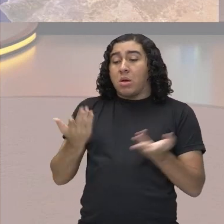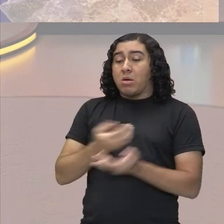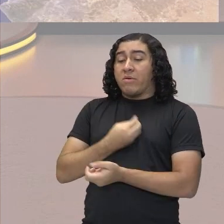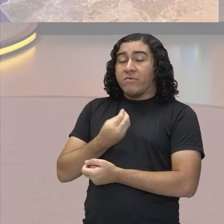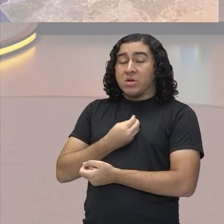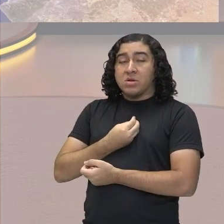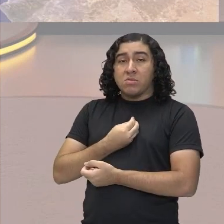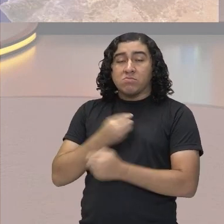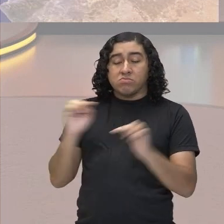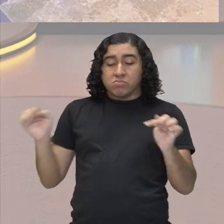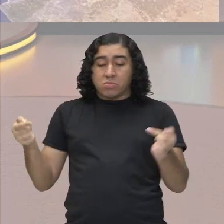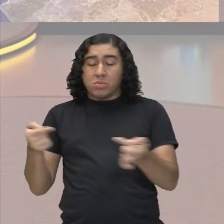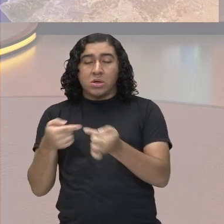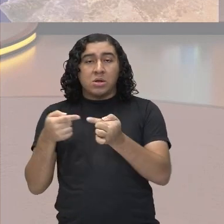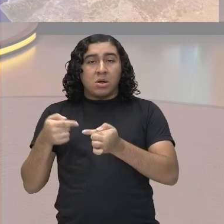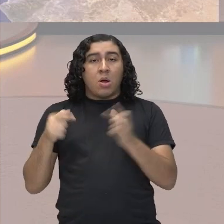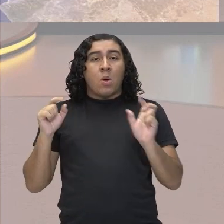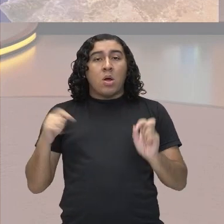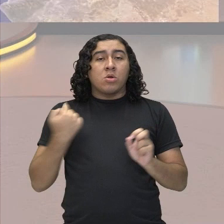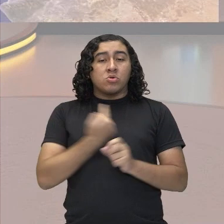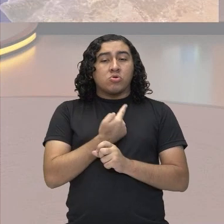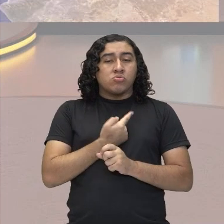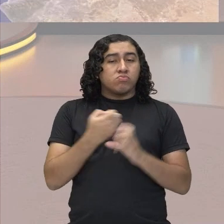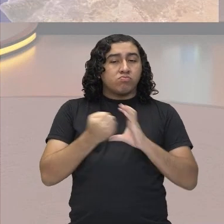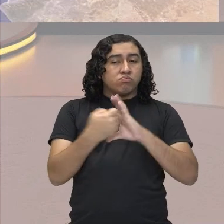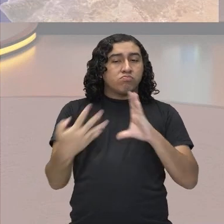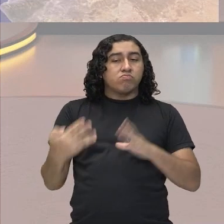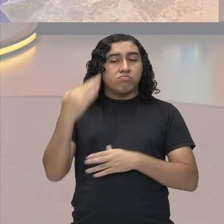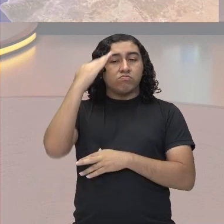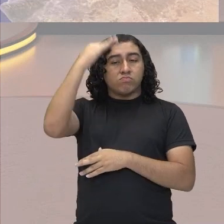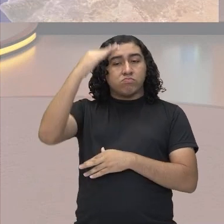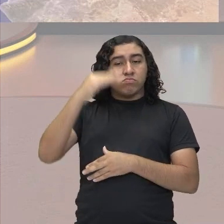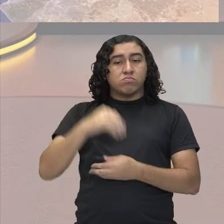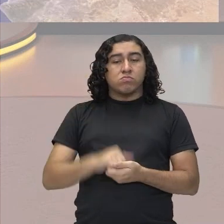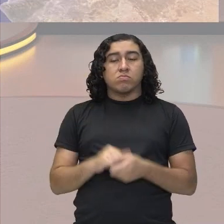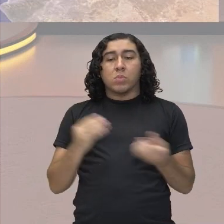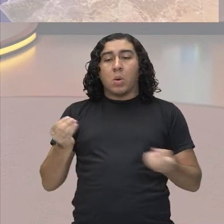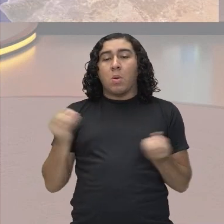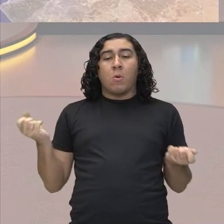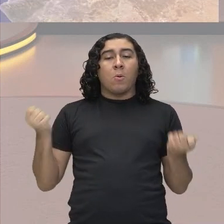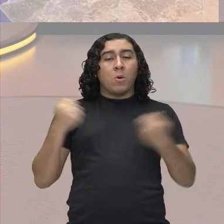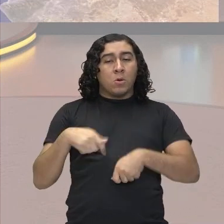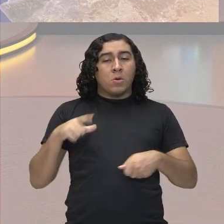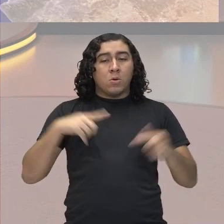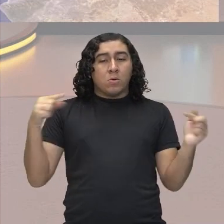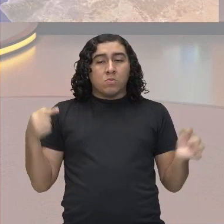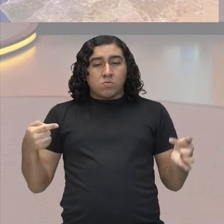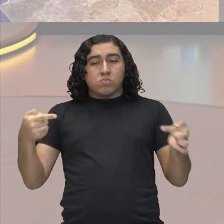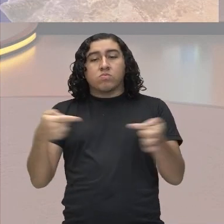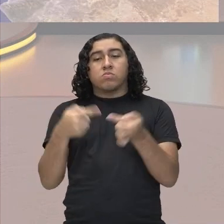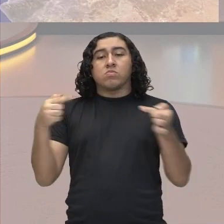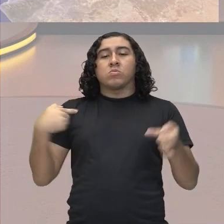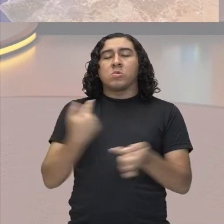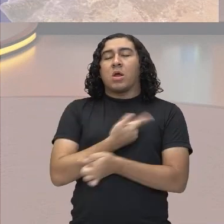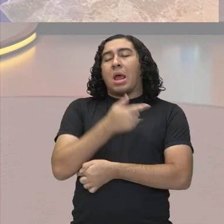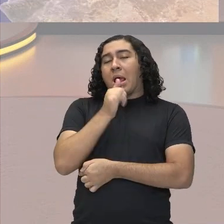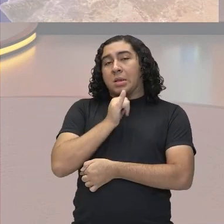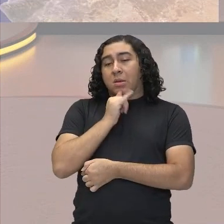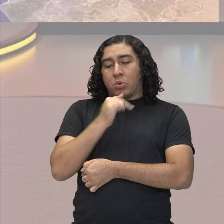vai definir o nosso estilo, né? O que vai definir a maneira de eu